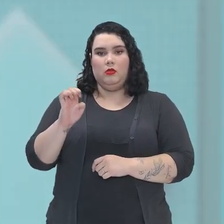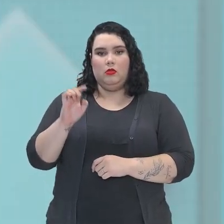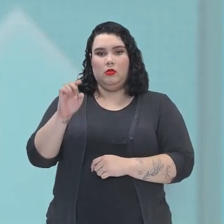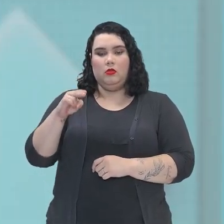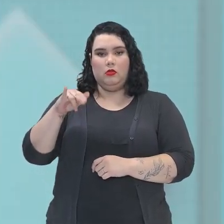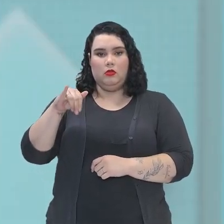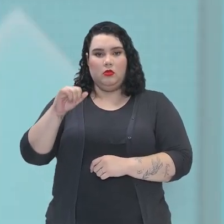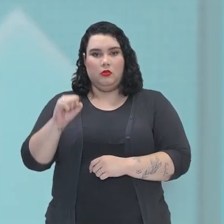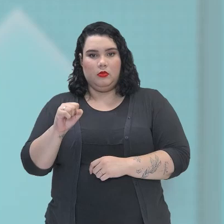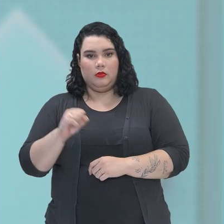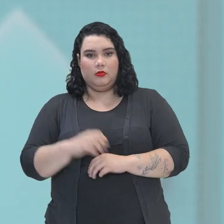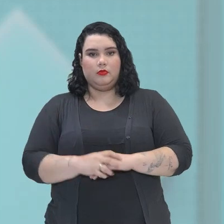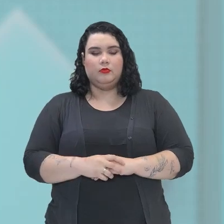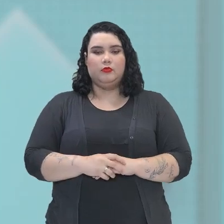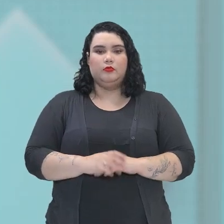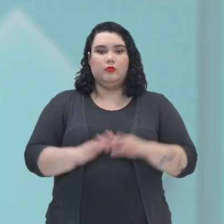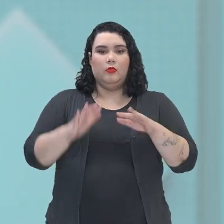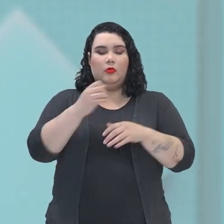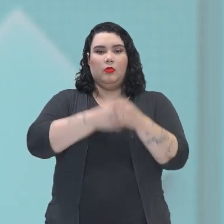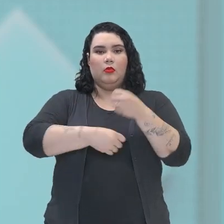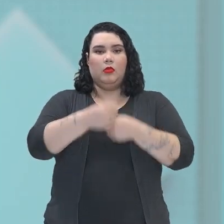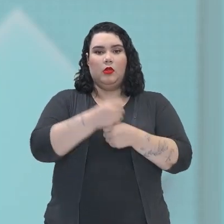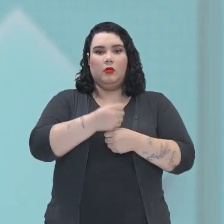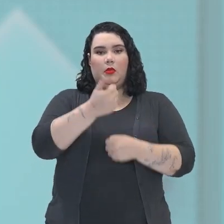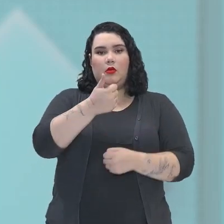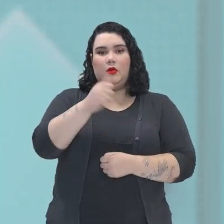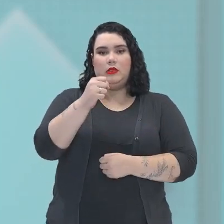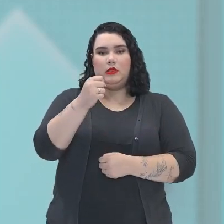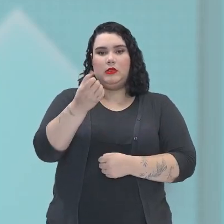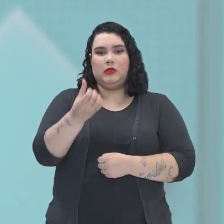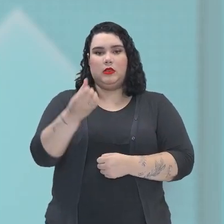1969, Henrique Corcuera construiu